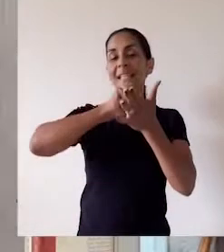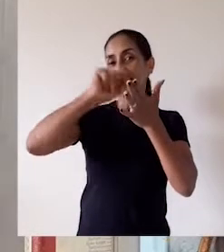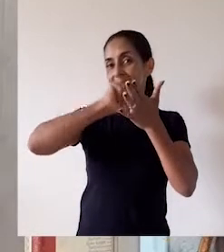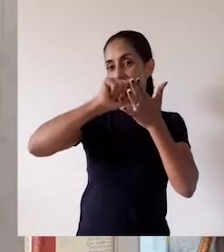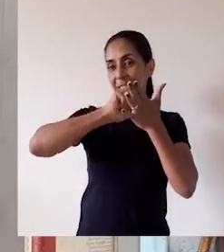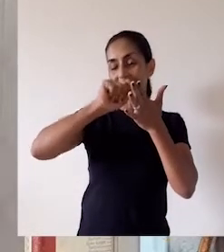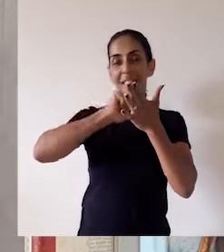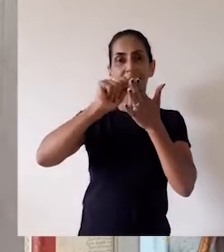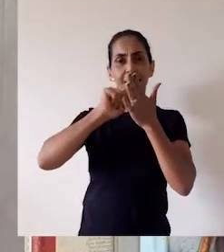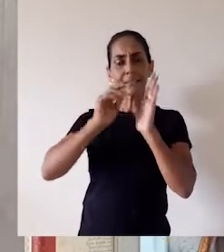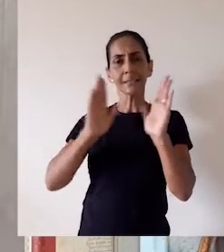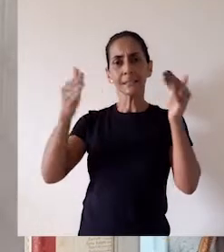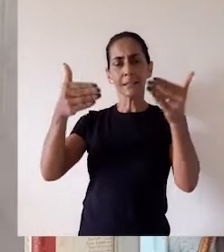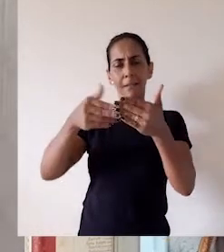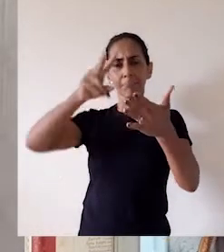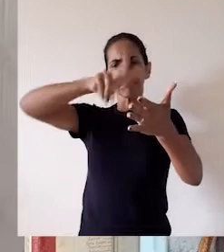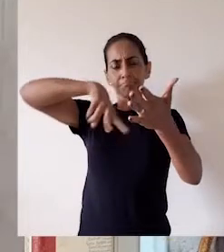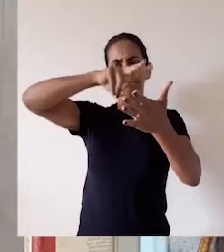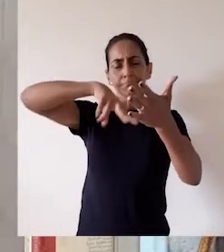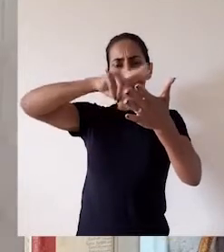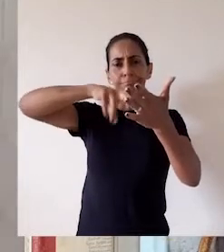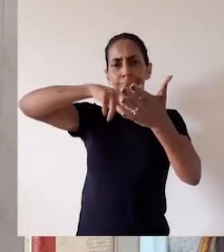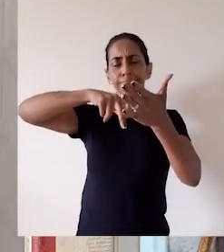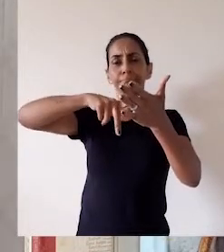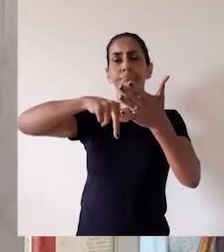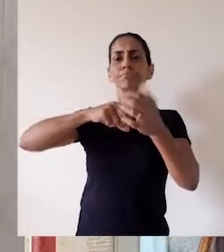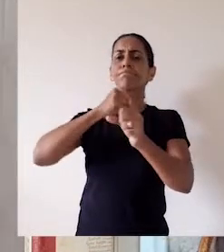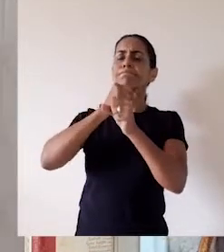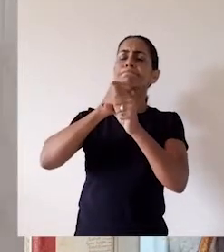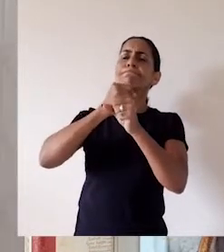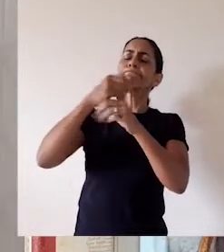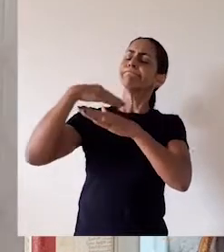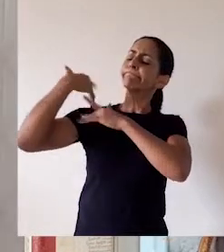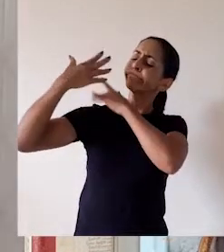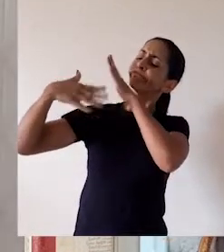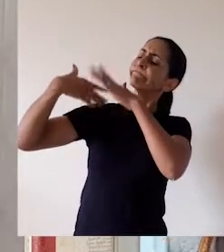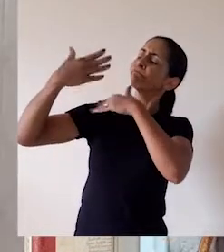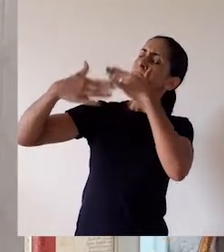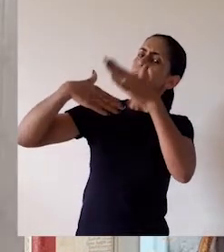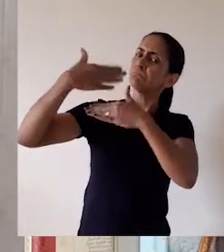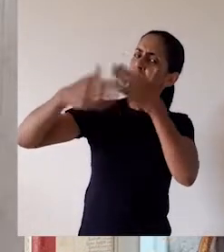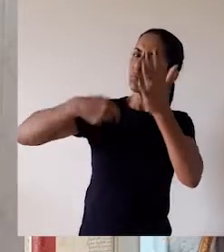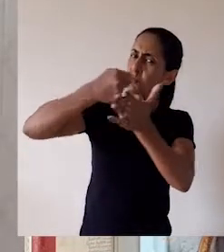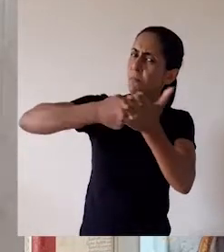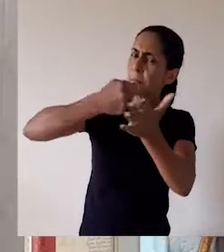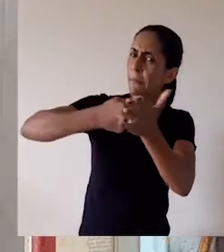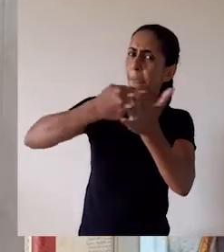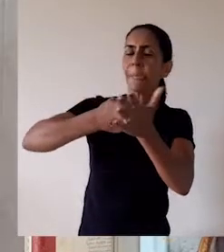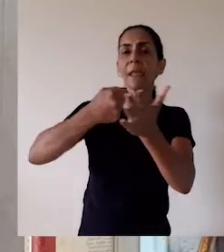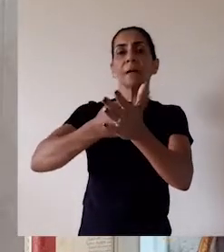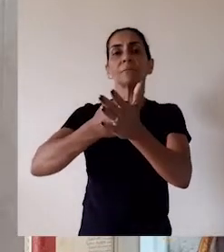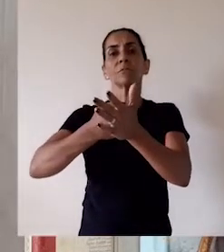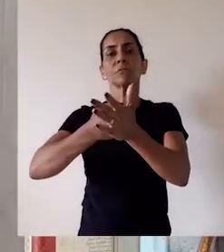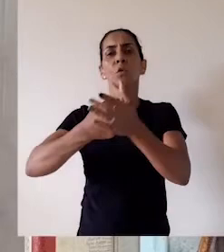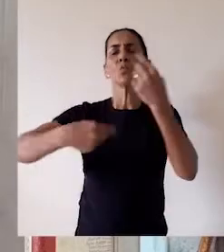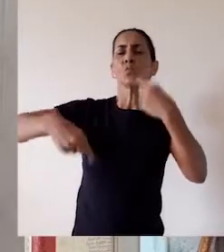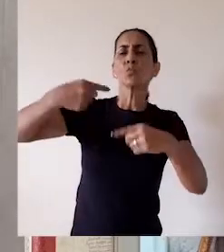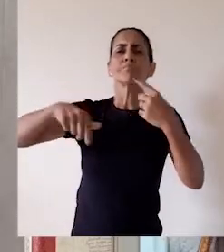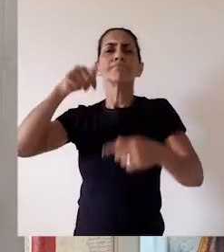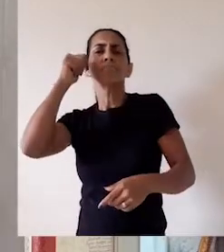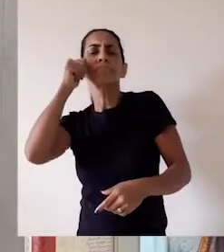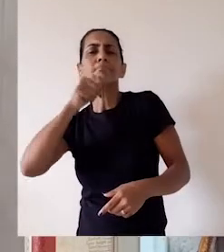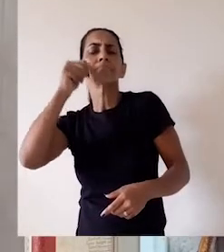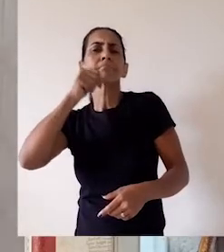A escrita, além do principal meio de comunicação de todos os tempos, registra também a batalha de grandes mulheres que tiveram que